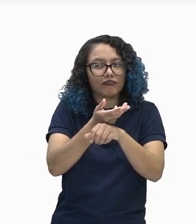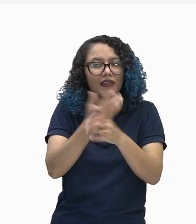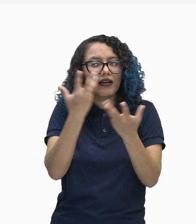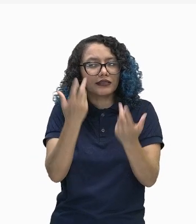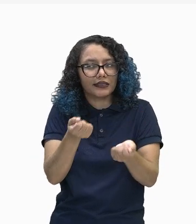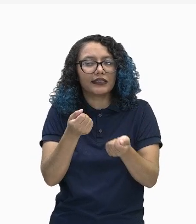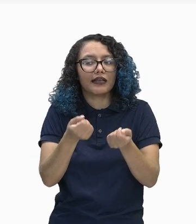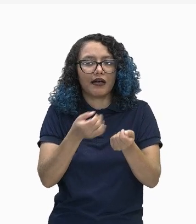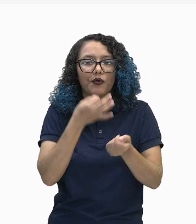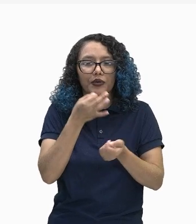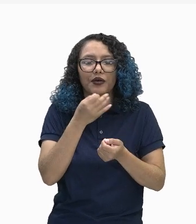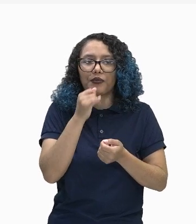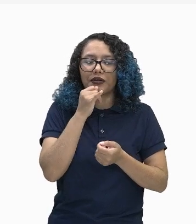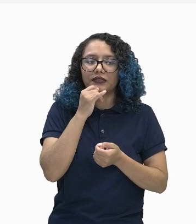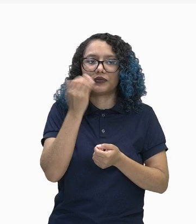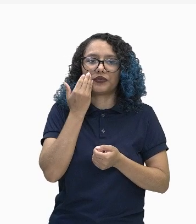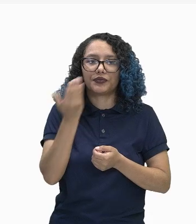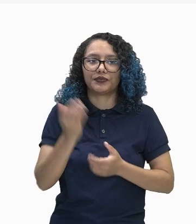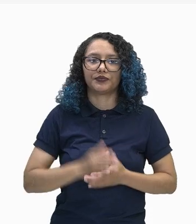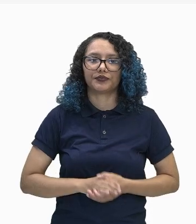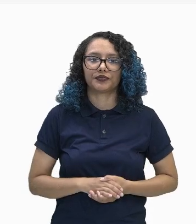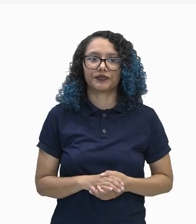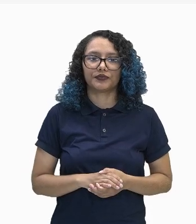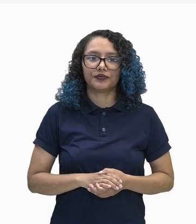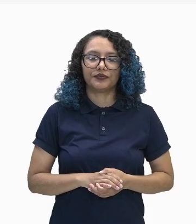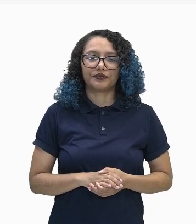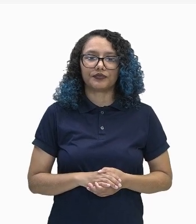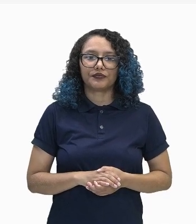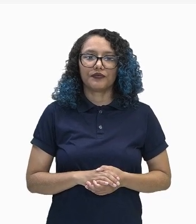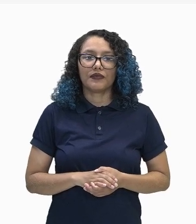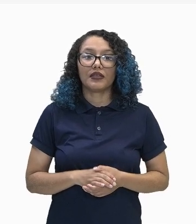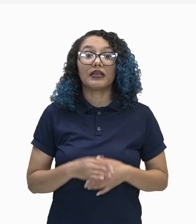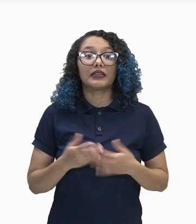exemplo. Na pessoa que tem a seguinte opinião aí, de que as